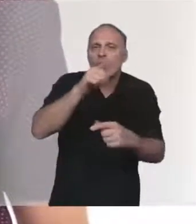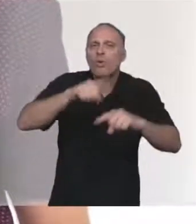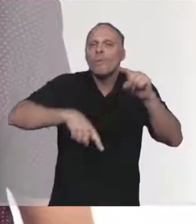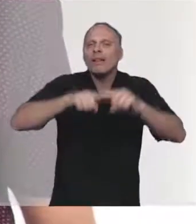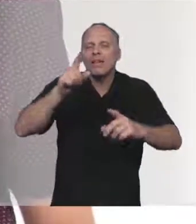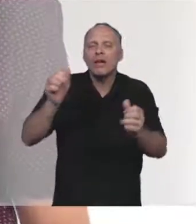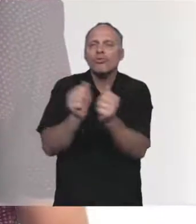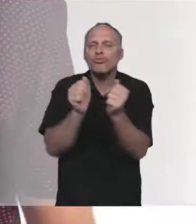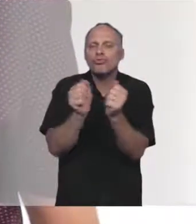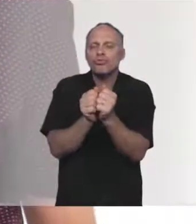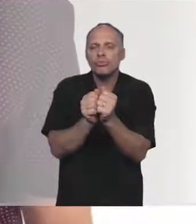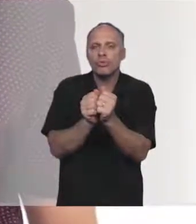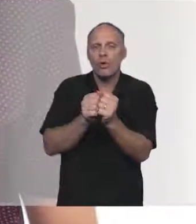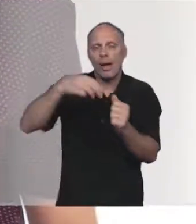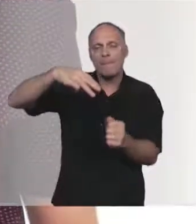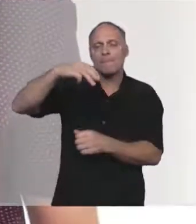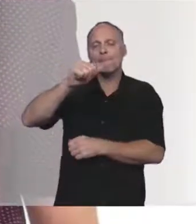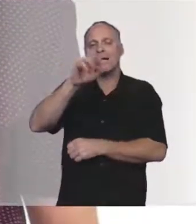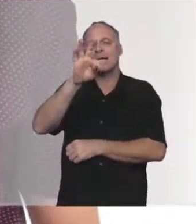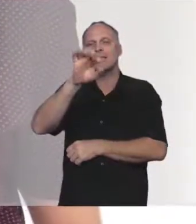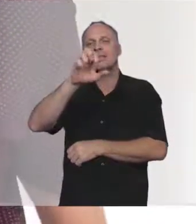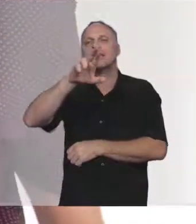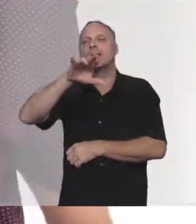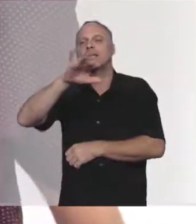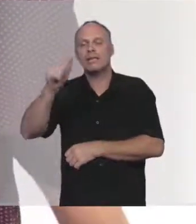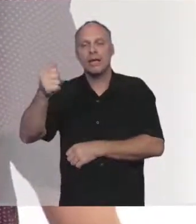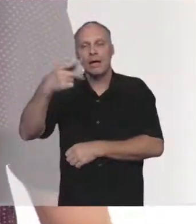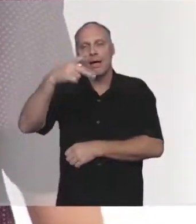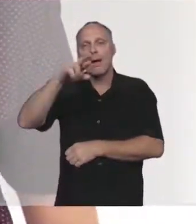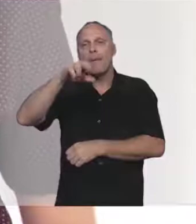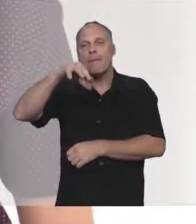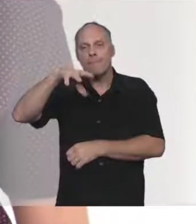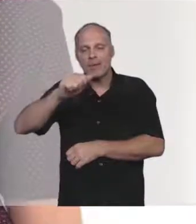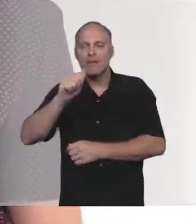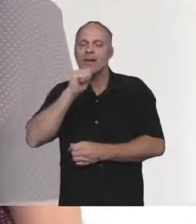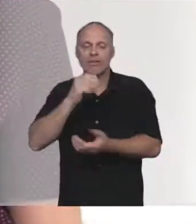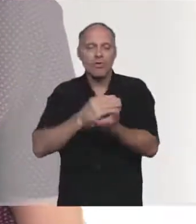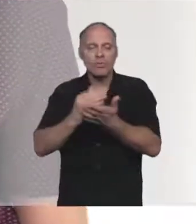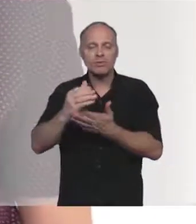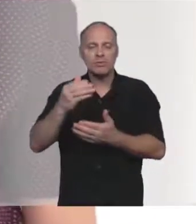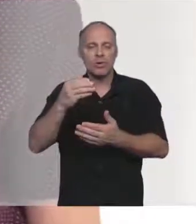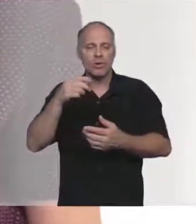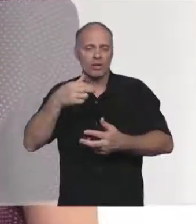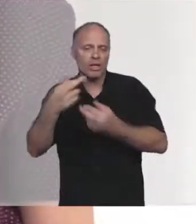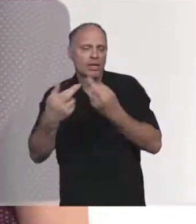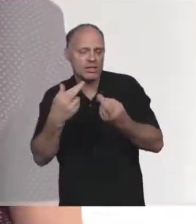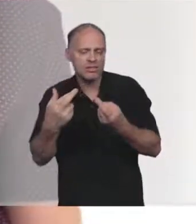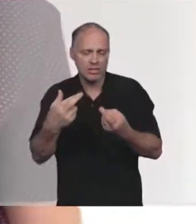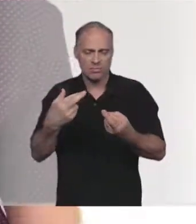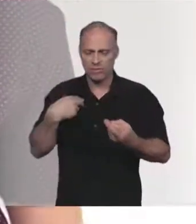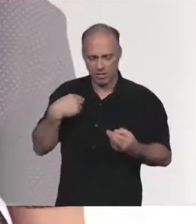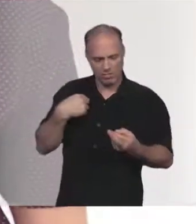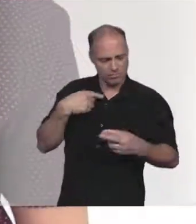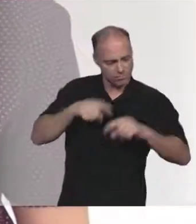Eu tratava ele como a minha matéria-prima. Então começou daí uma relação com a